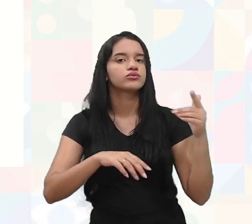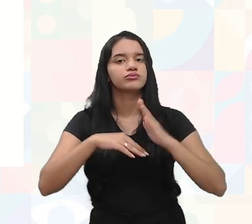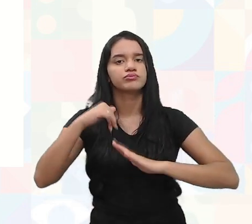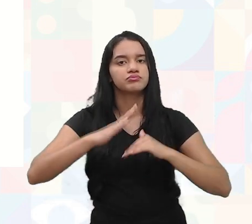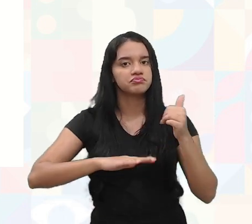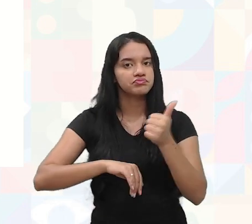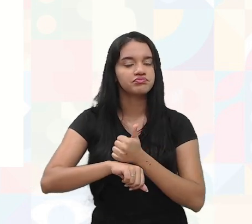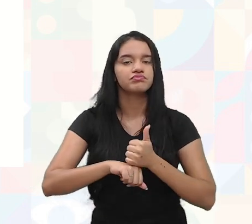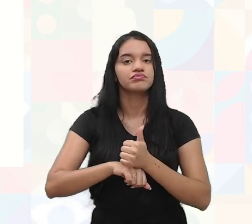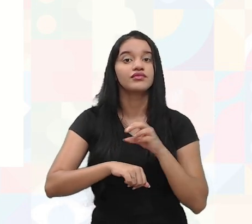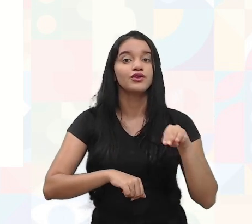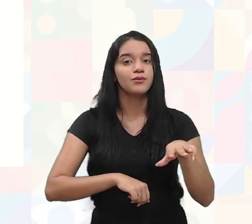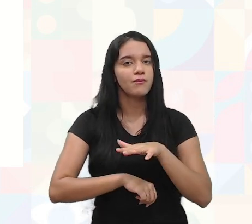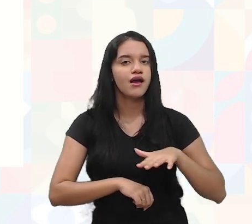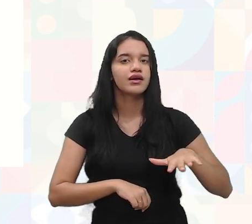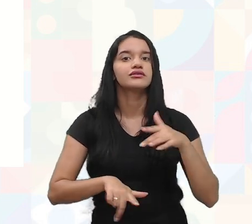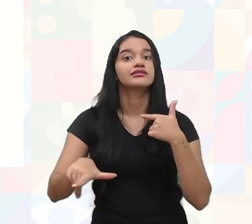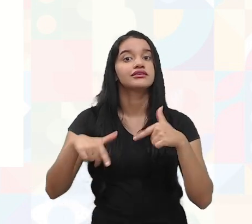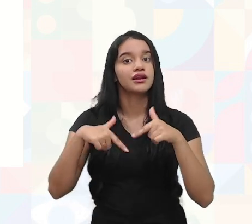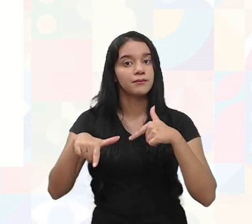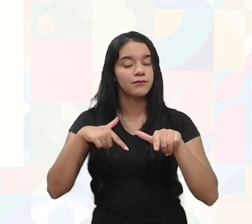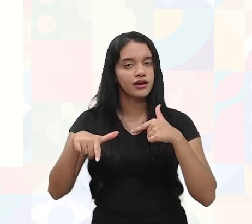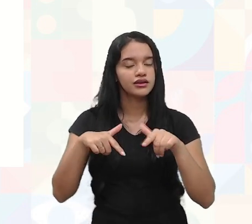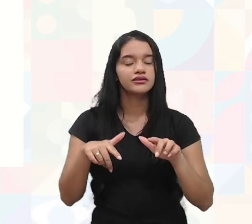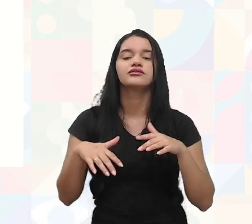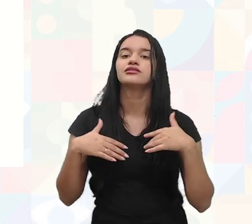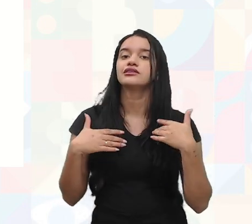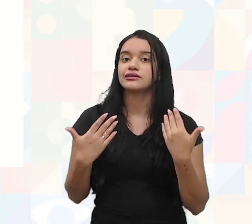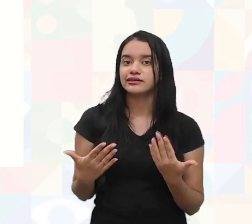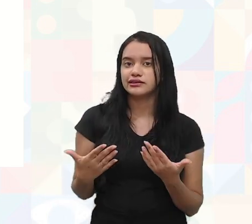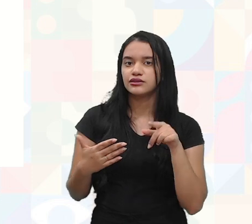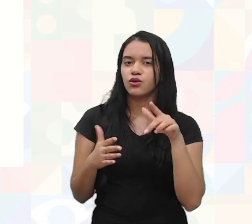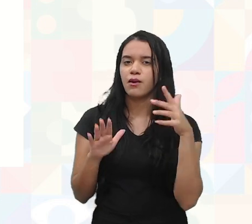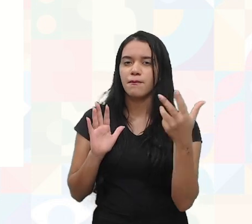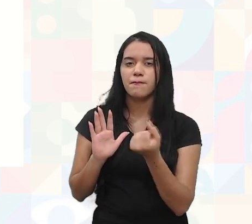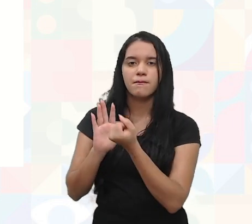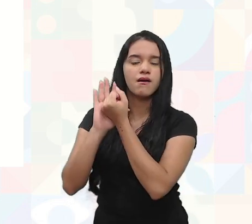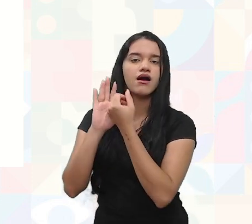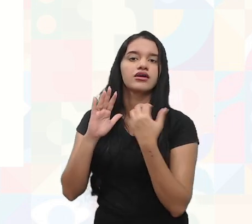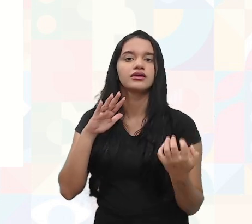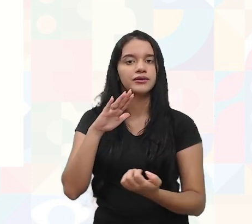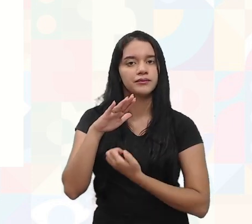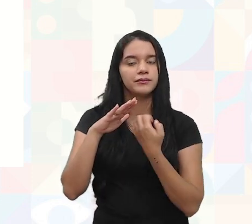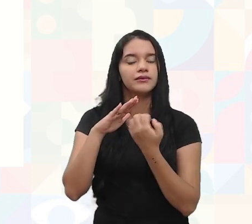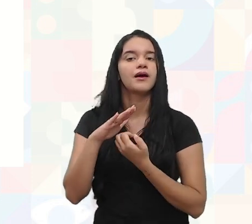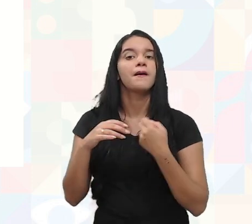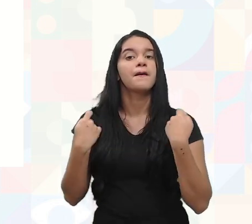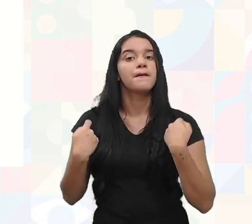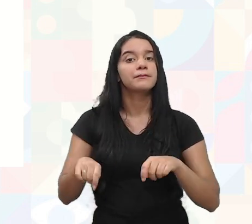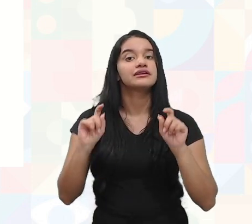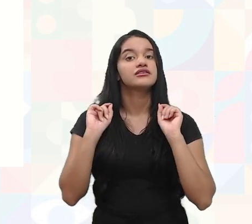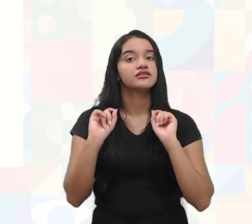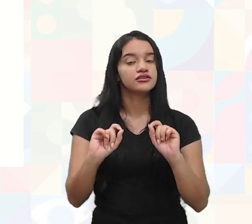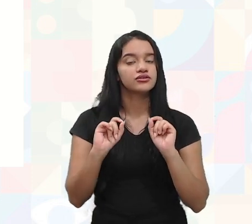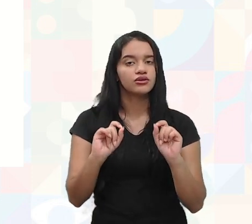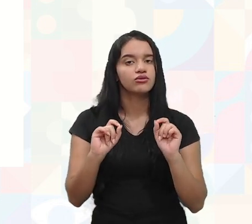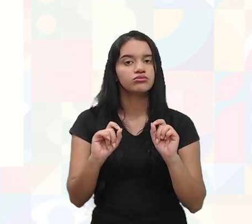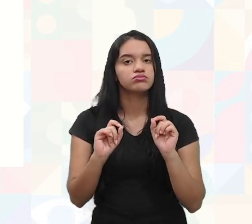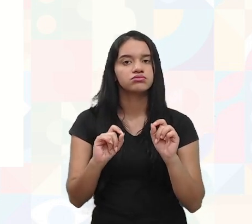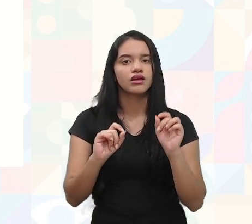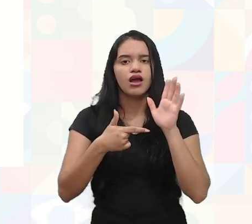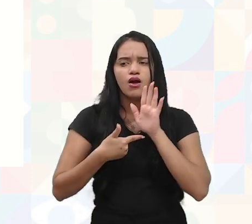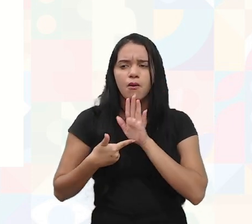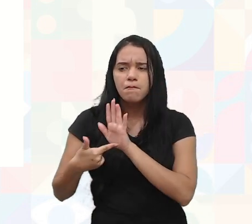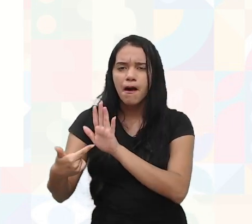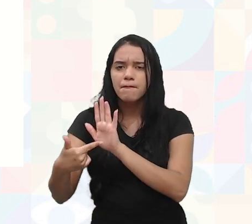no mercado atuando na mesma área. Então, a sua marca, a sua empresa vai precisar se destacar em relação